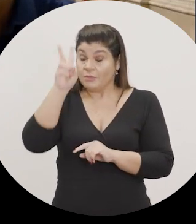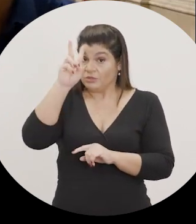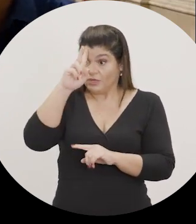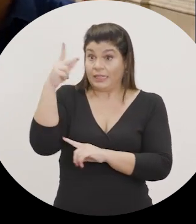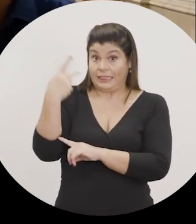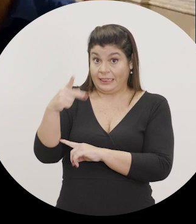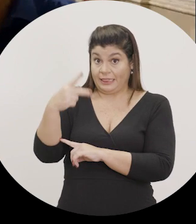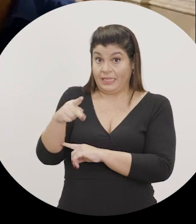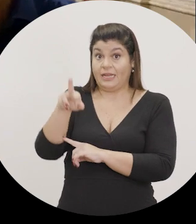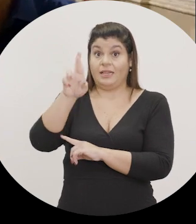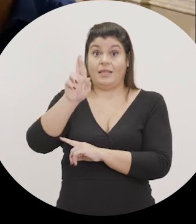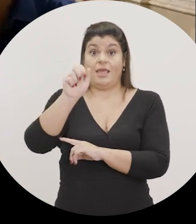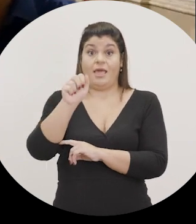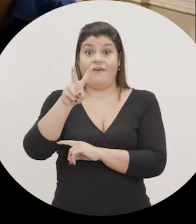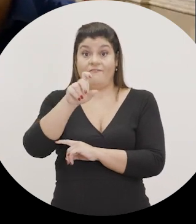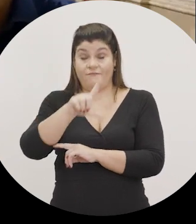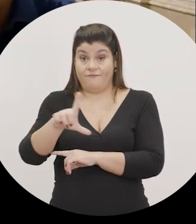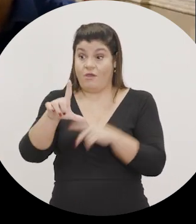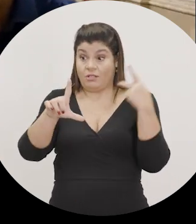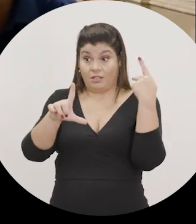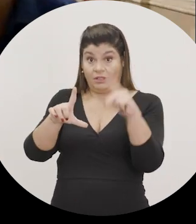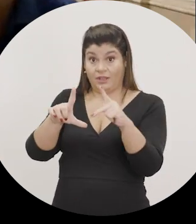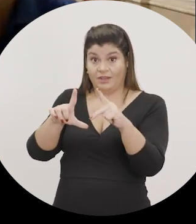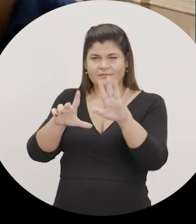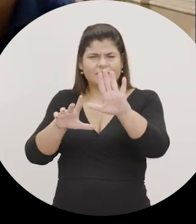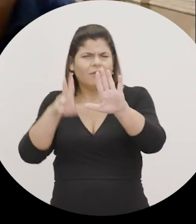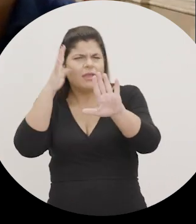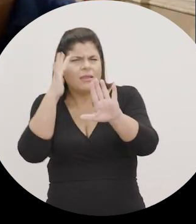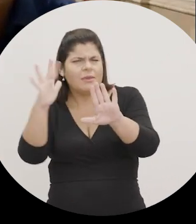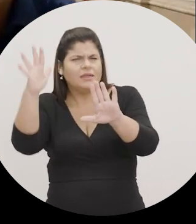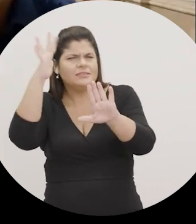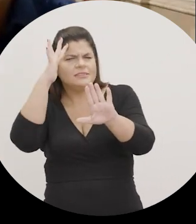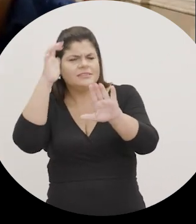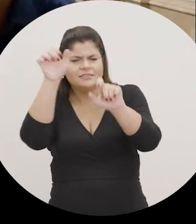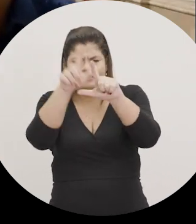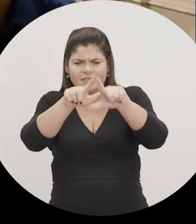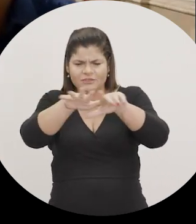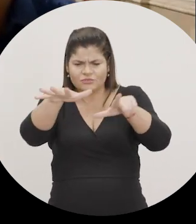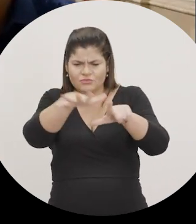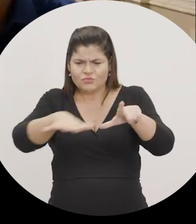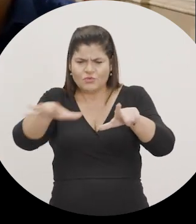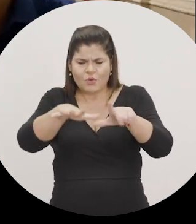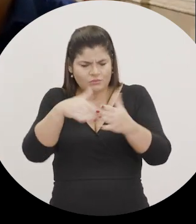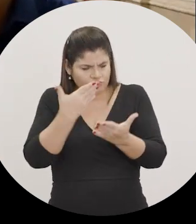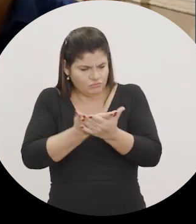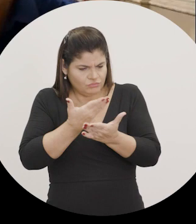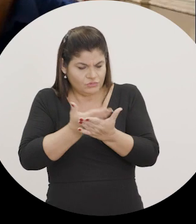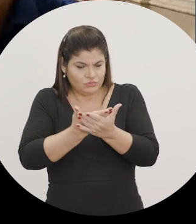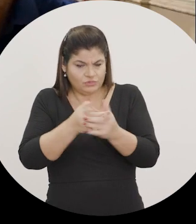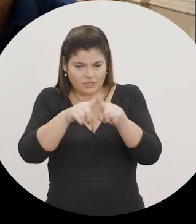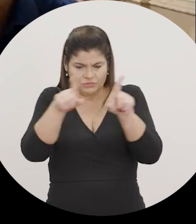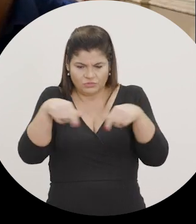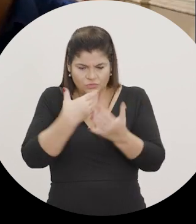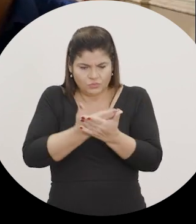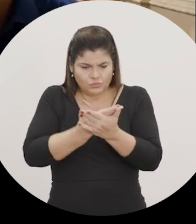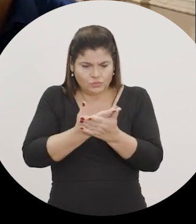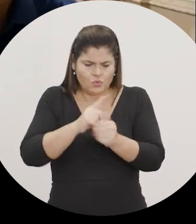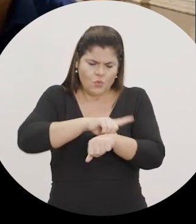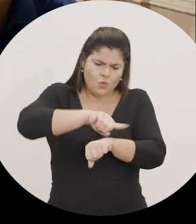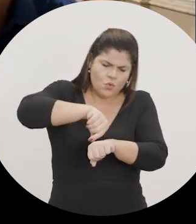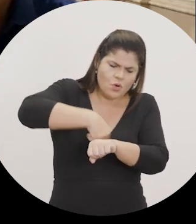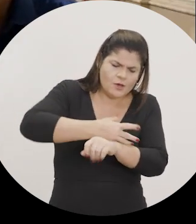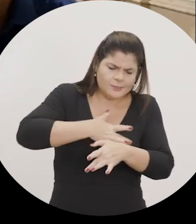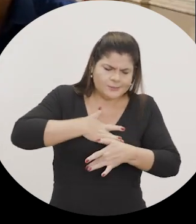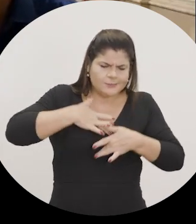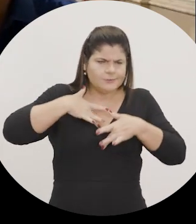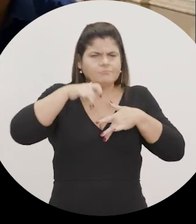isso é uma historinha dele, Ravel, hein? Aham. Imagine que você está em um quarto estudando. Depois de algumas